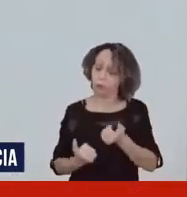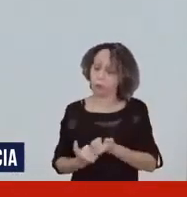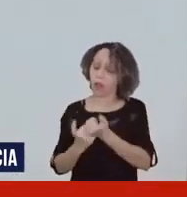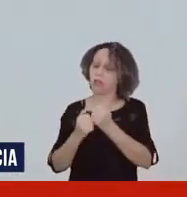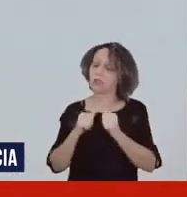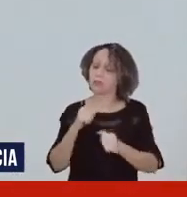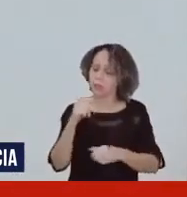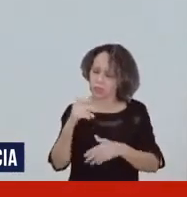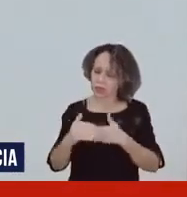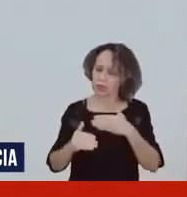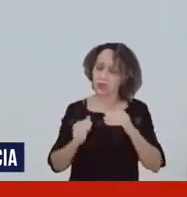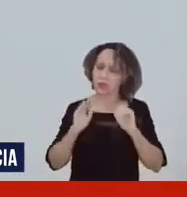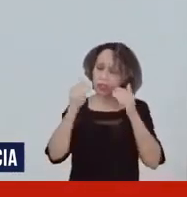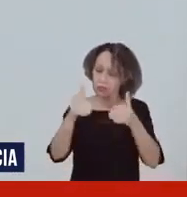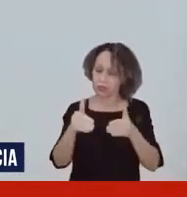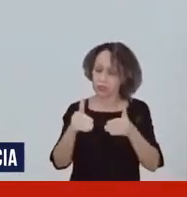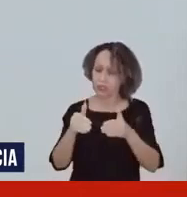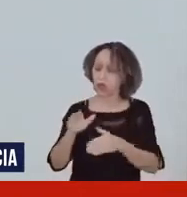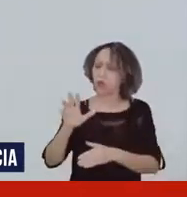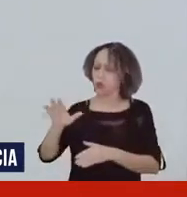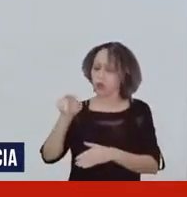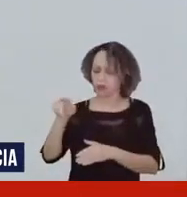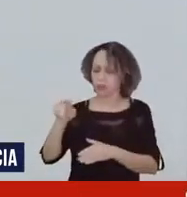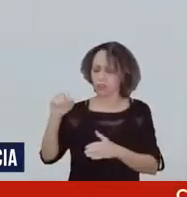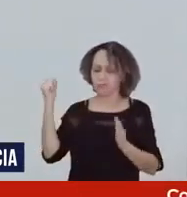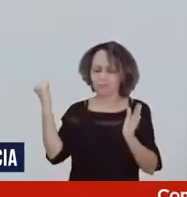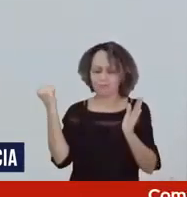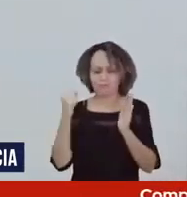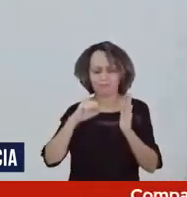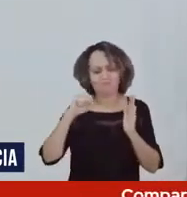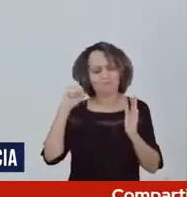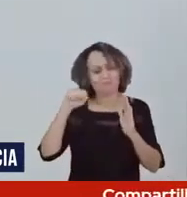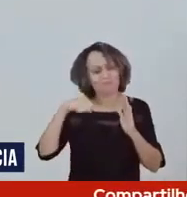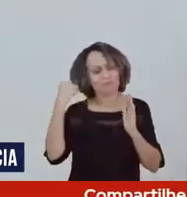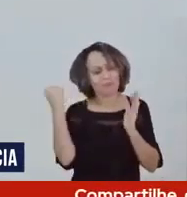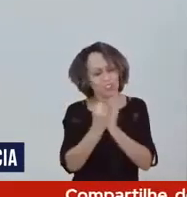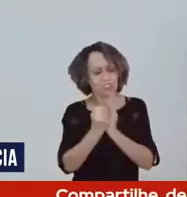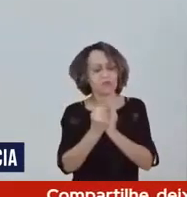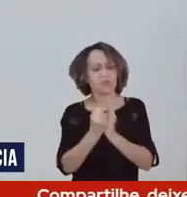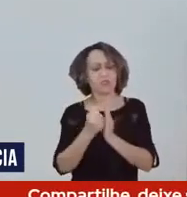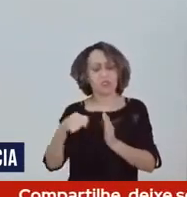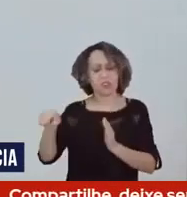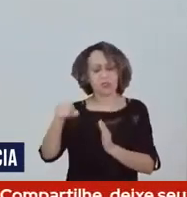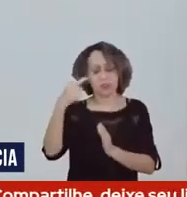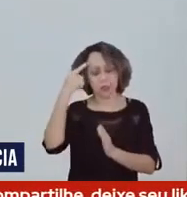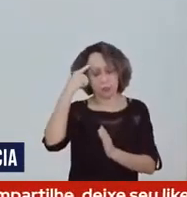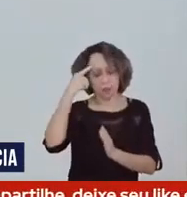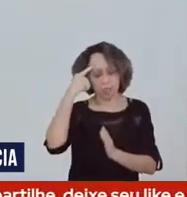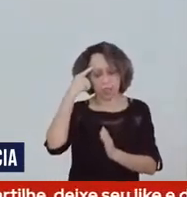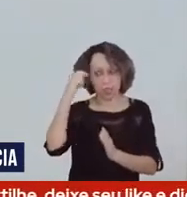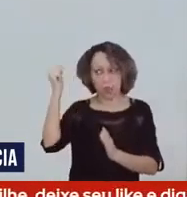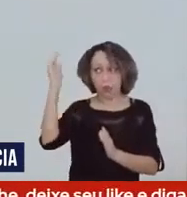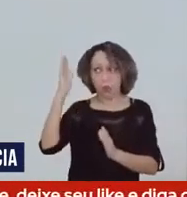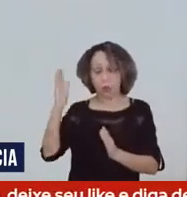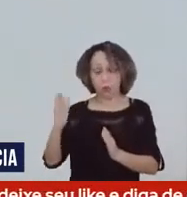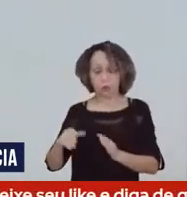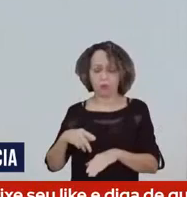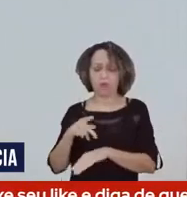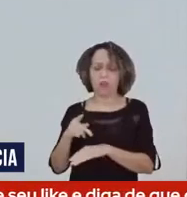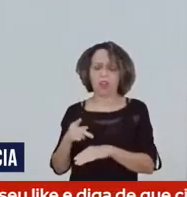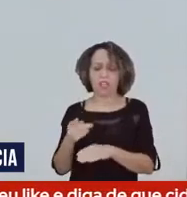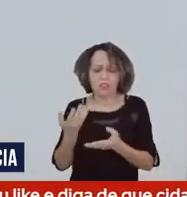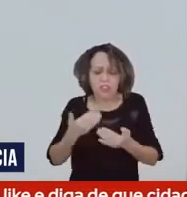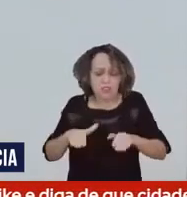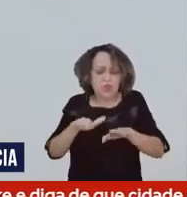isso, que pense num país inclusivo para todos. Tá? E aí concluo falando que pode contar com todos os petroleiros